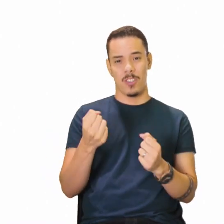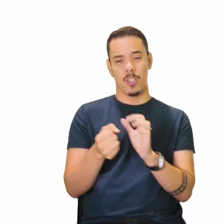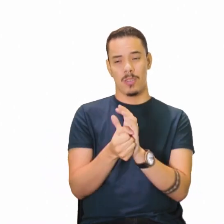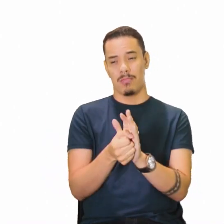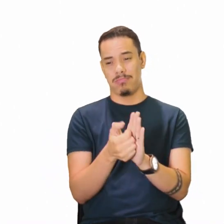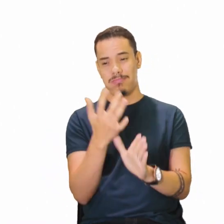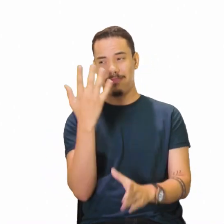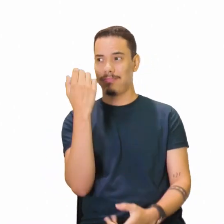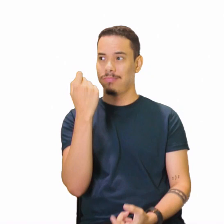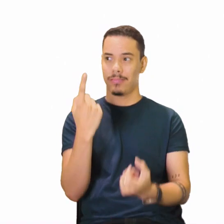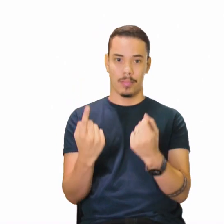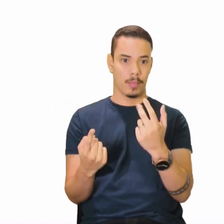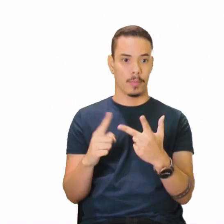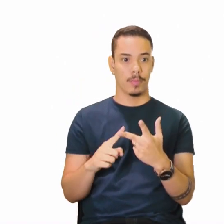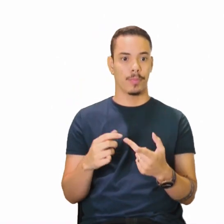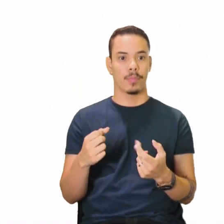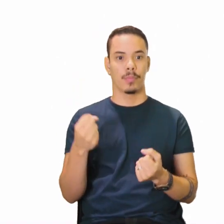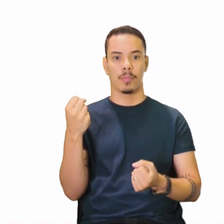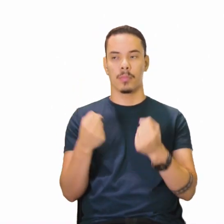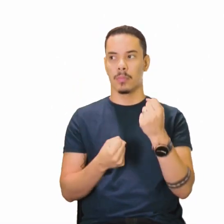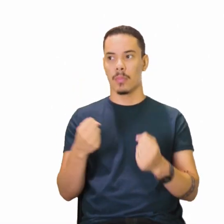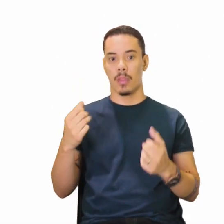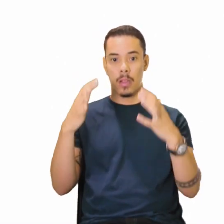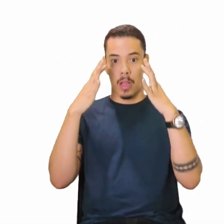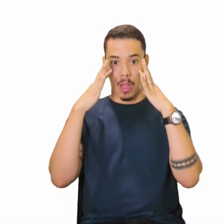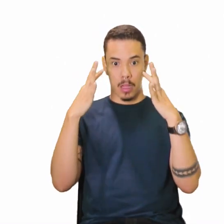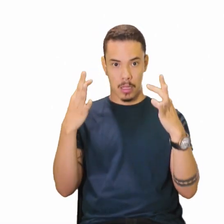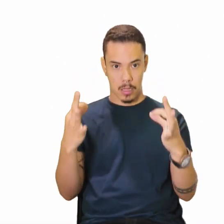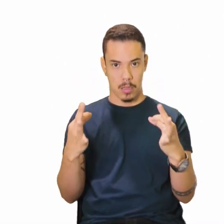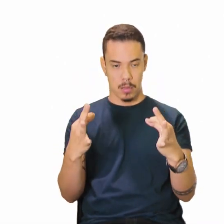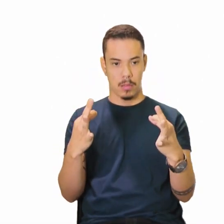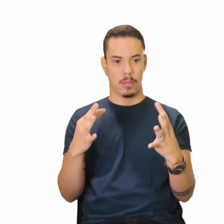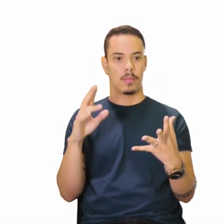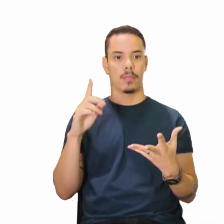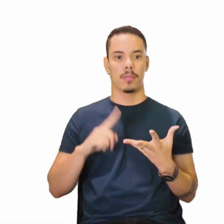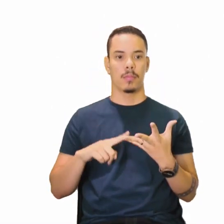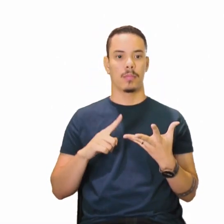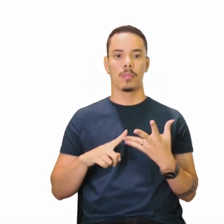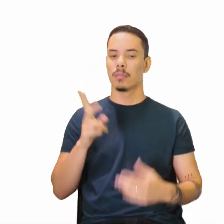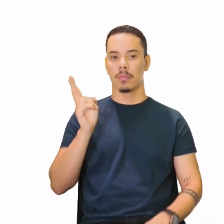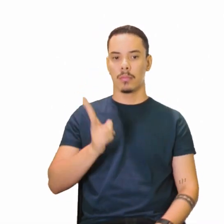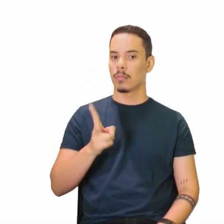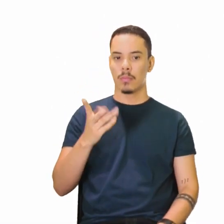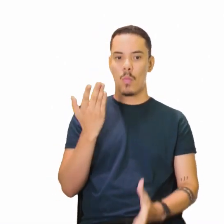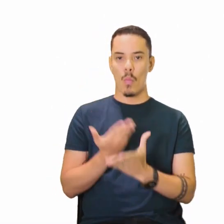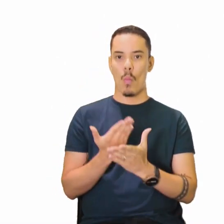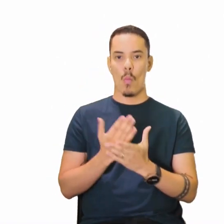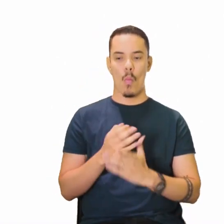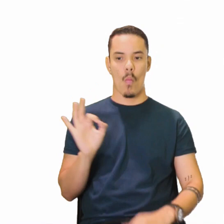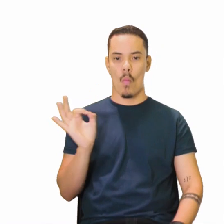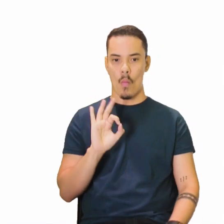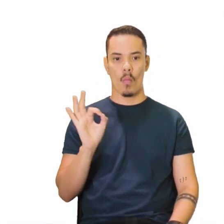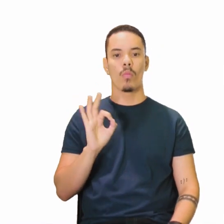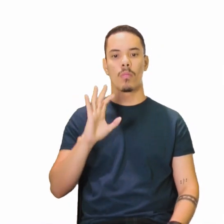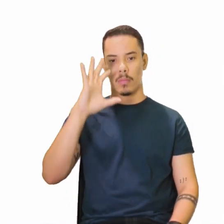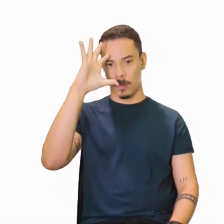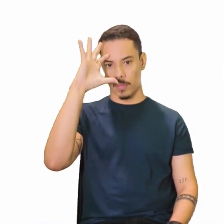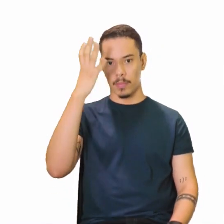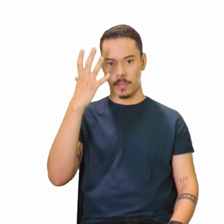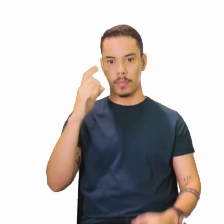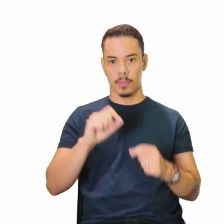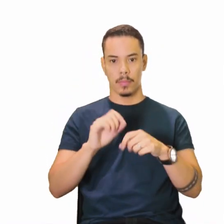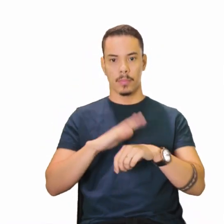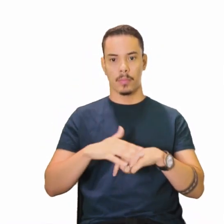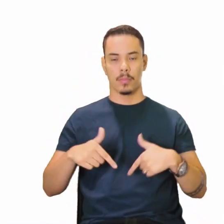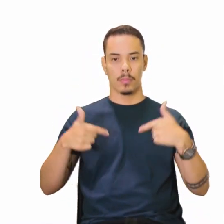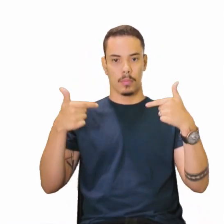habitualmente. C. Dirigia com toda a atenção, atenciosamente. D. Mesmo sem estudo, realizou a tarefa